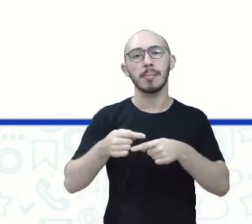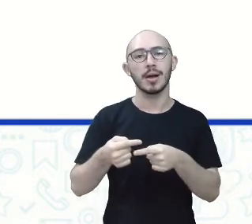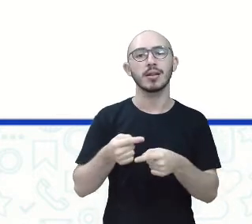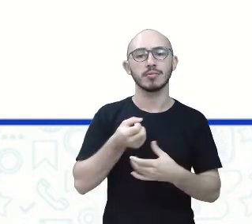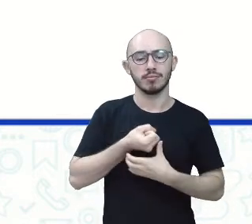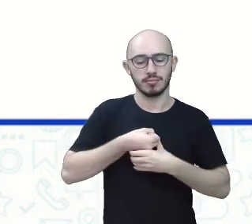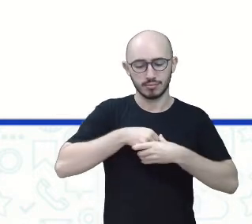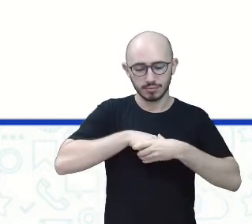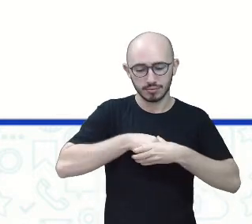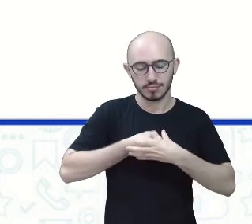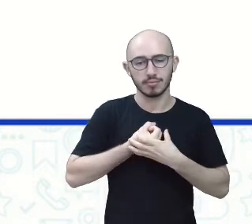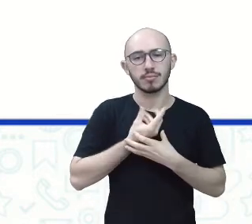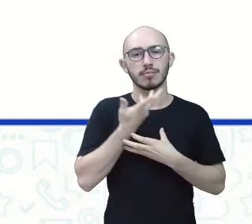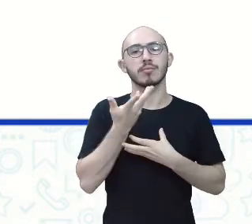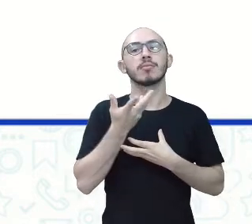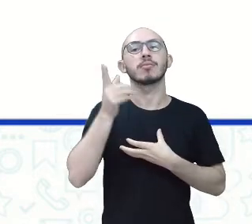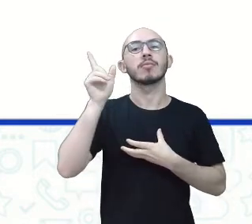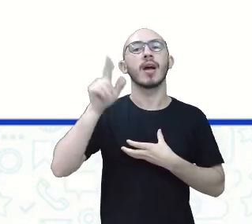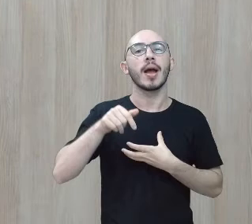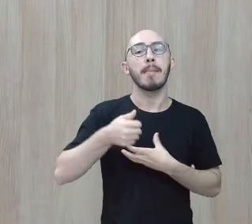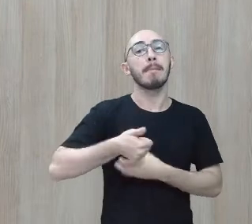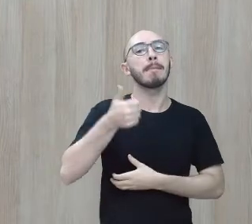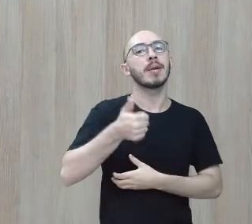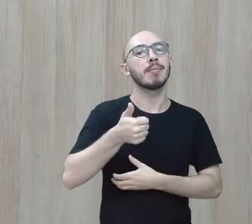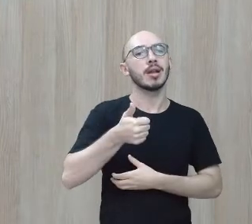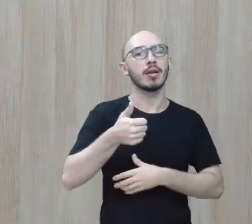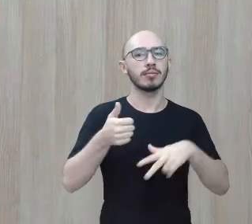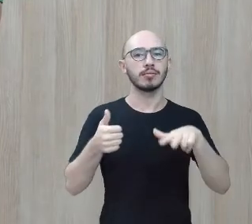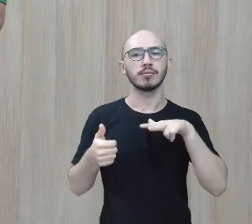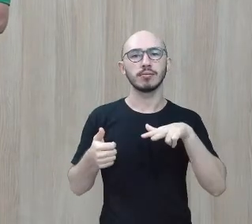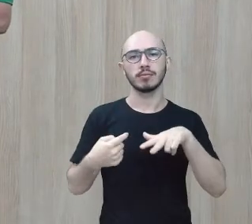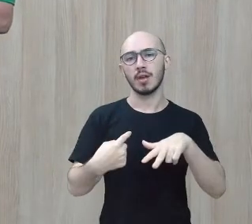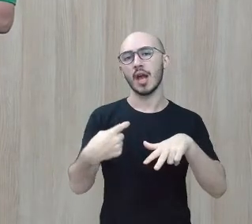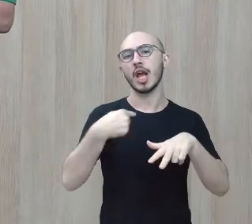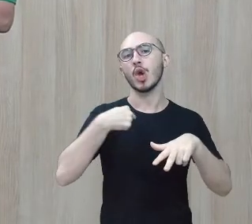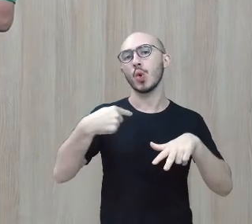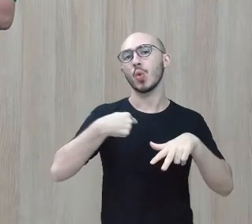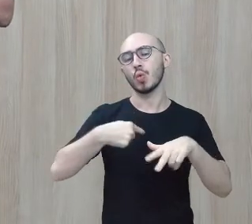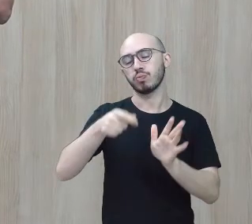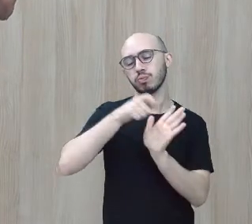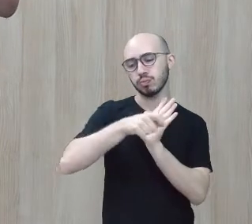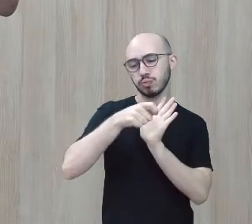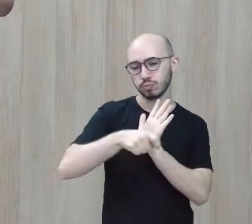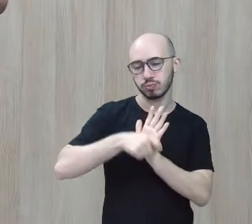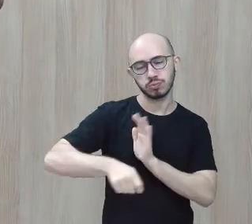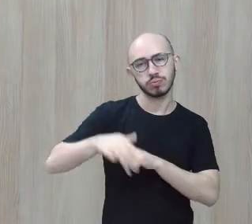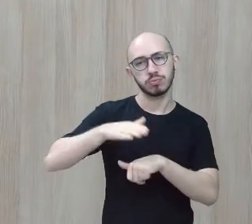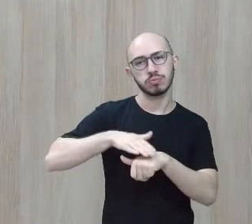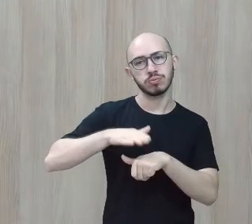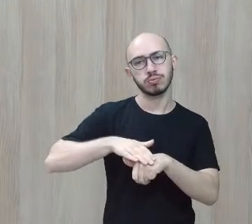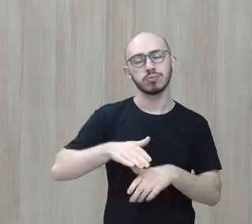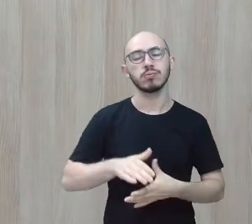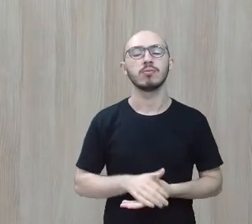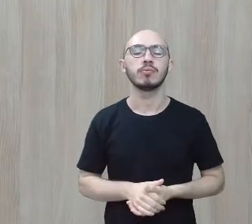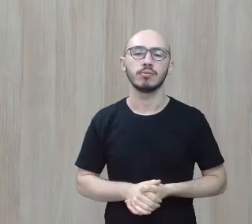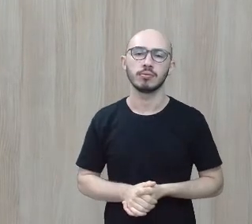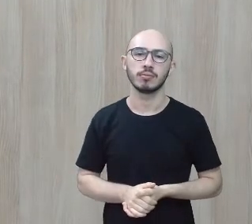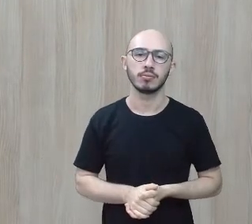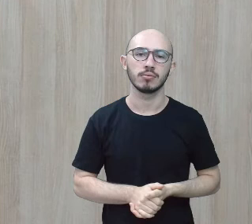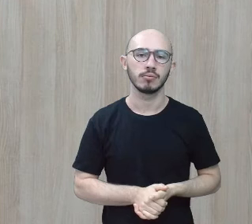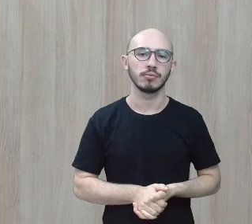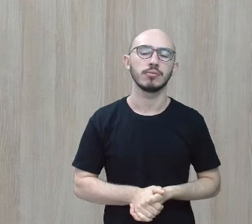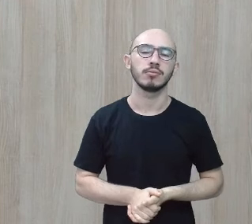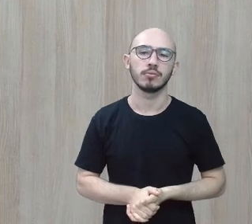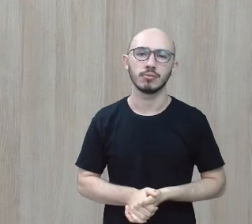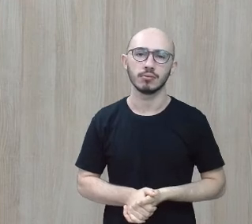Então, percebam aí a diferença, não é? A biografia é escrita na terceira pessoa e a